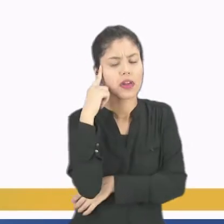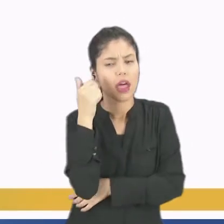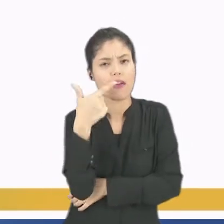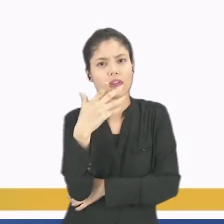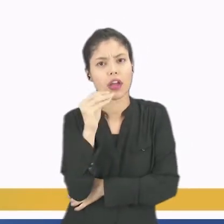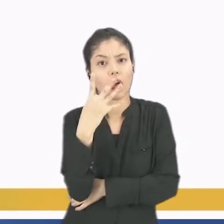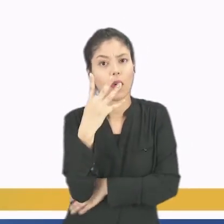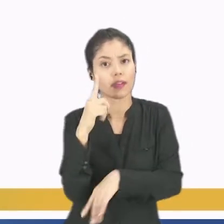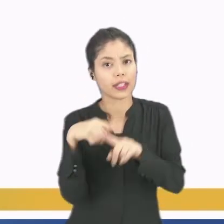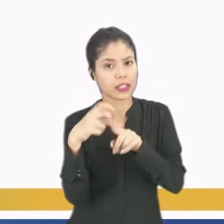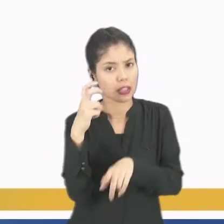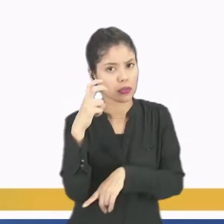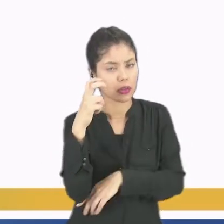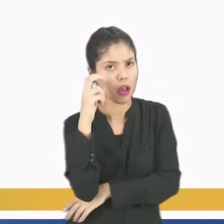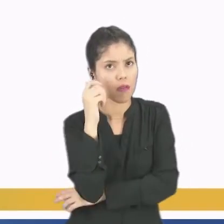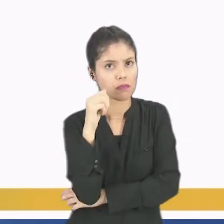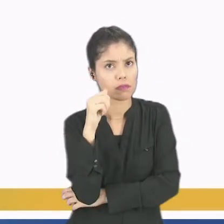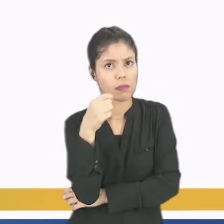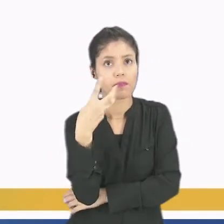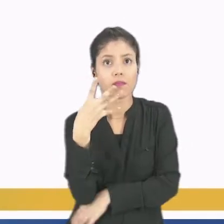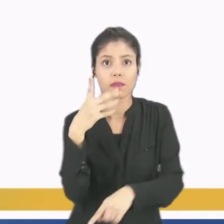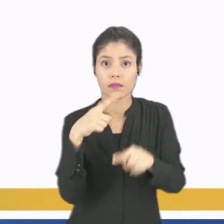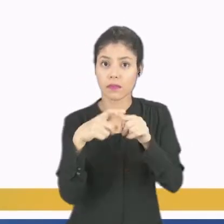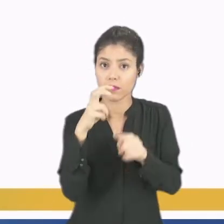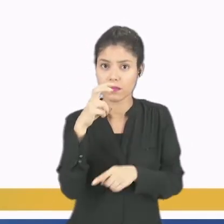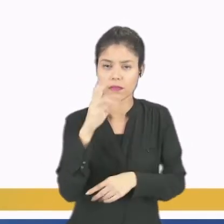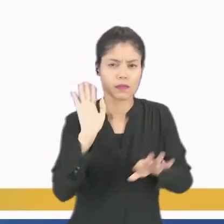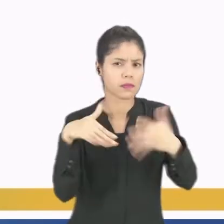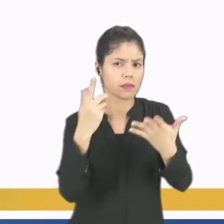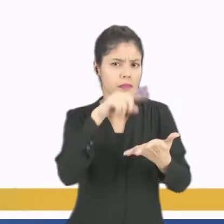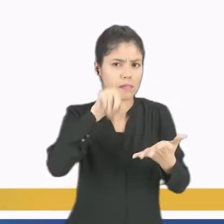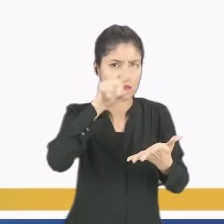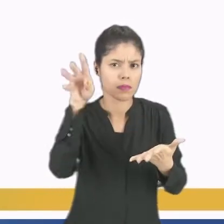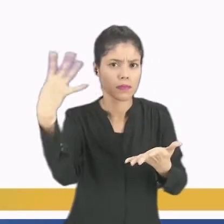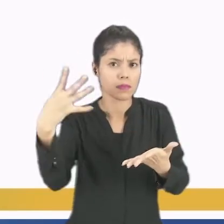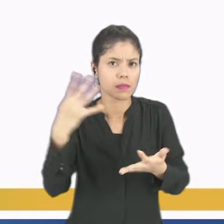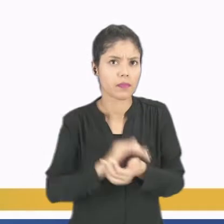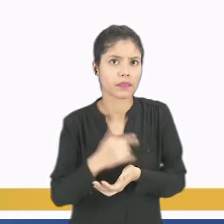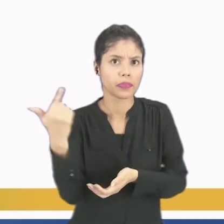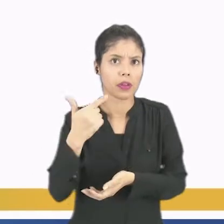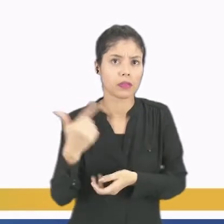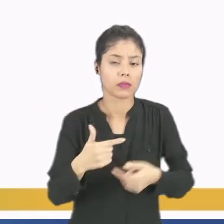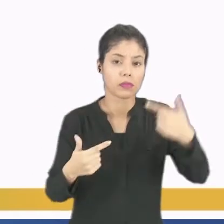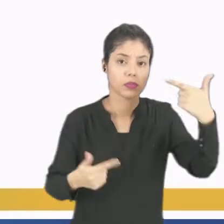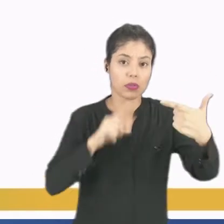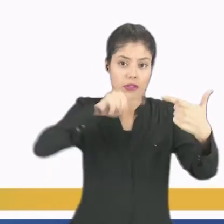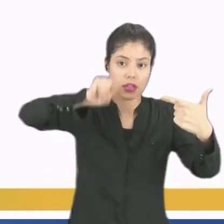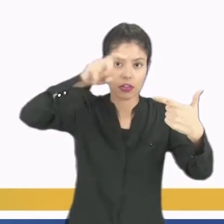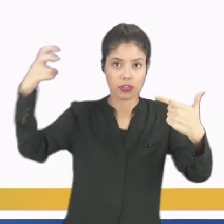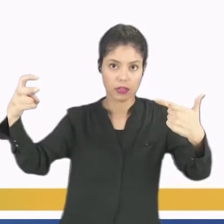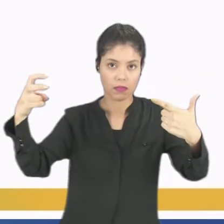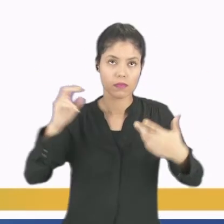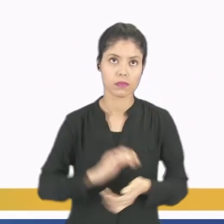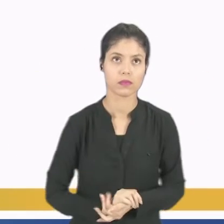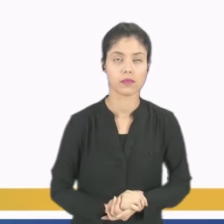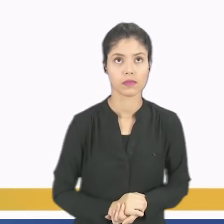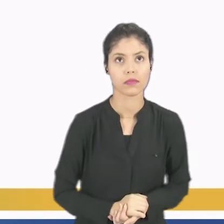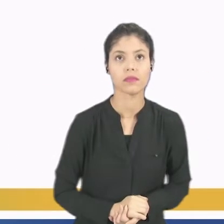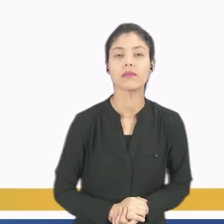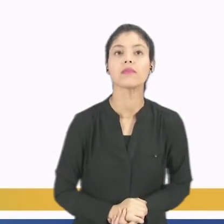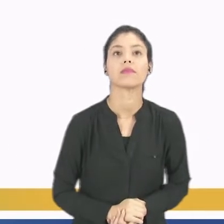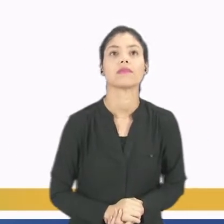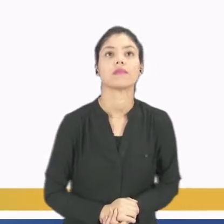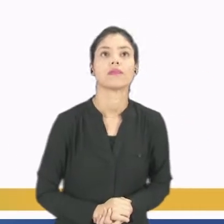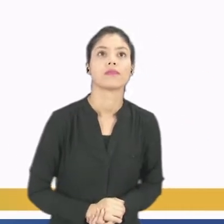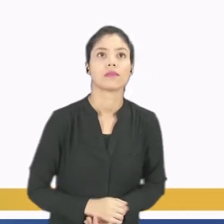4 vezes 5. Concorda comigo? 20 é 4 vezes 5. Qual é a raiz de 4? 2. Então, por isso que ficou 2 raiz de 5.